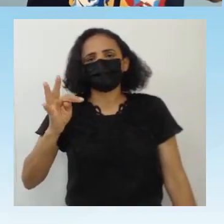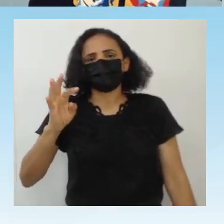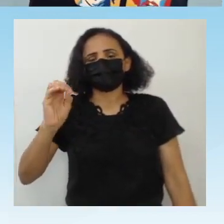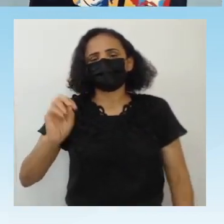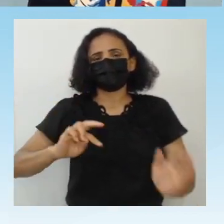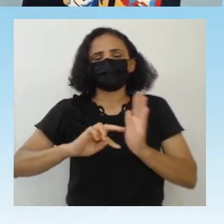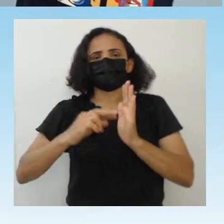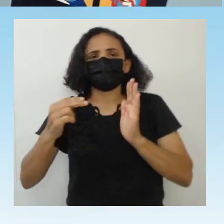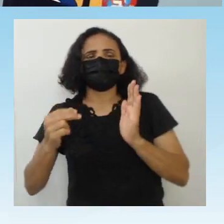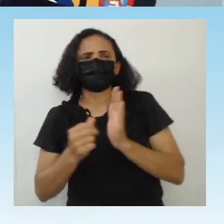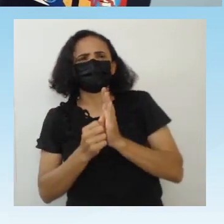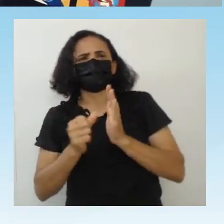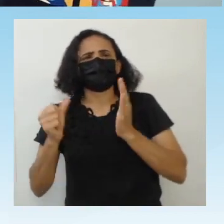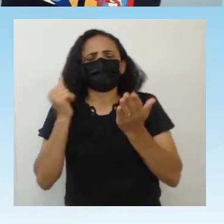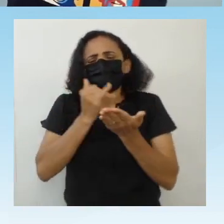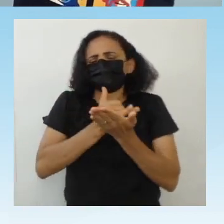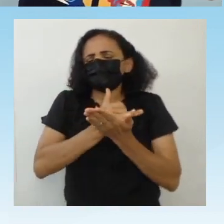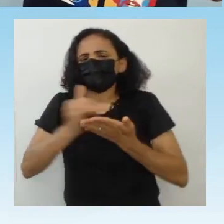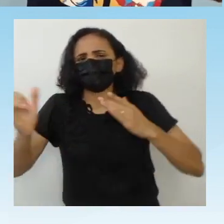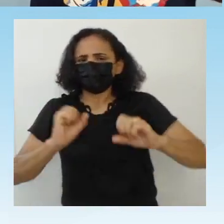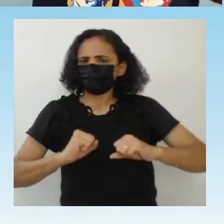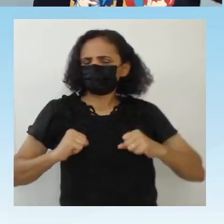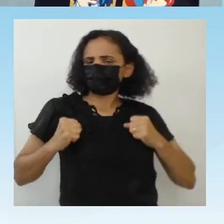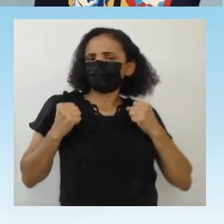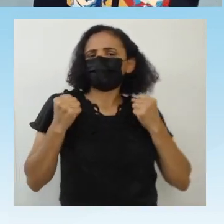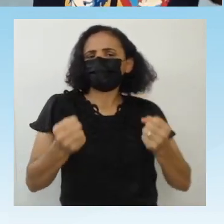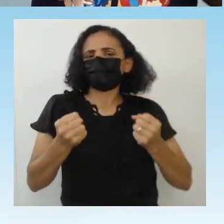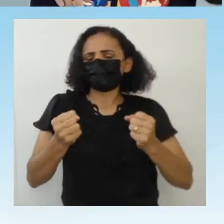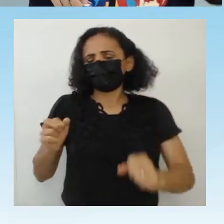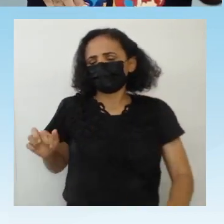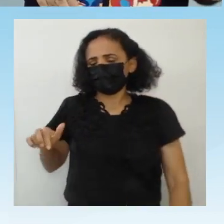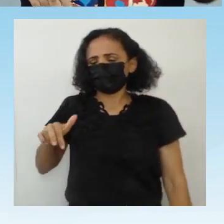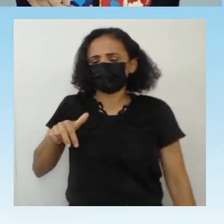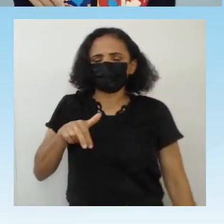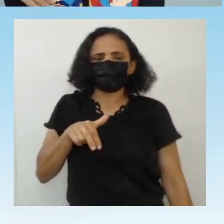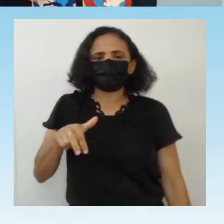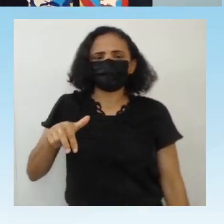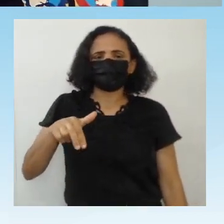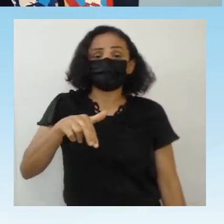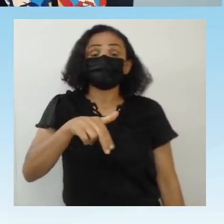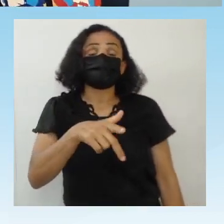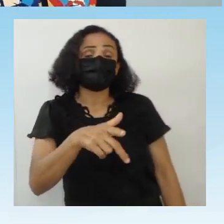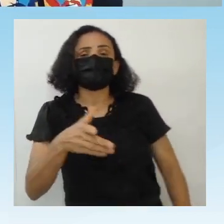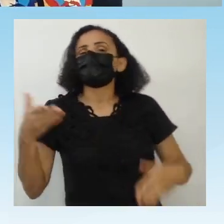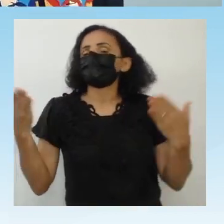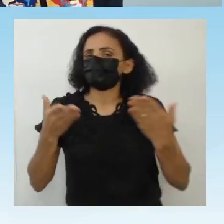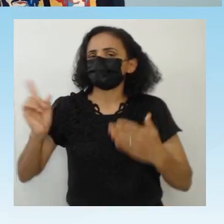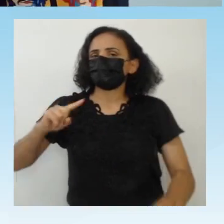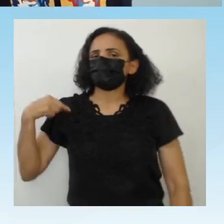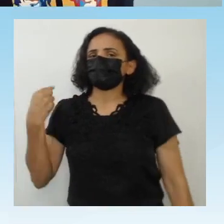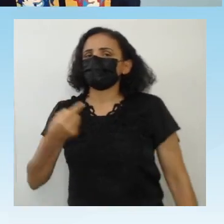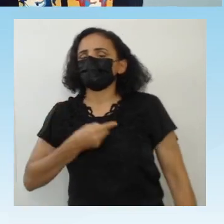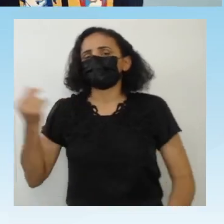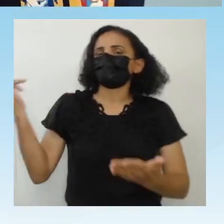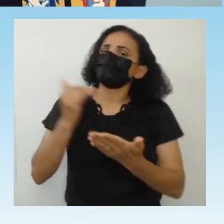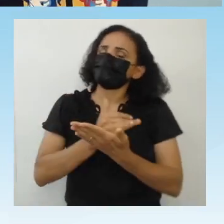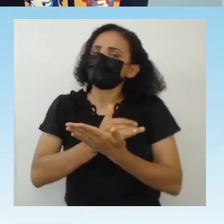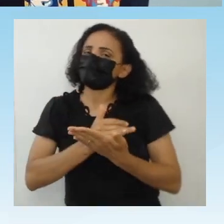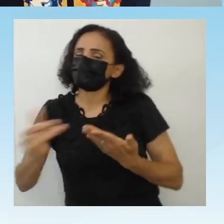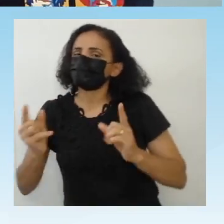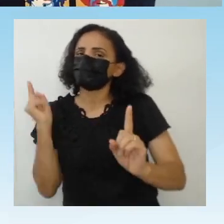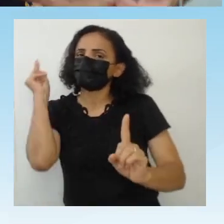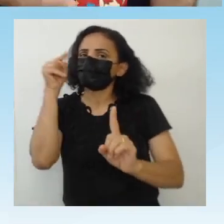que eles deram muitos, milhares de passos até nós. E agora nós damos o primeiro passo no sentido